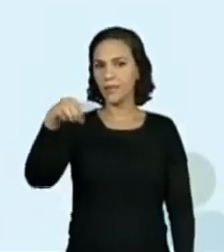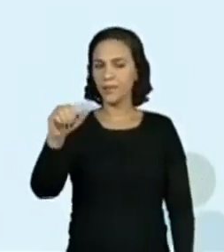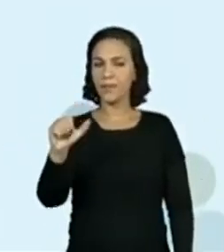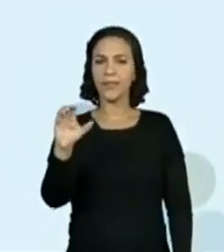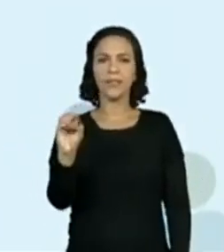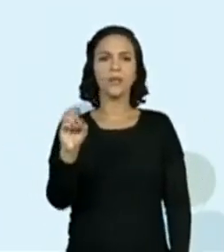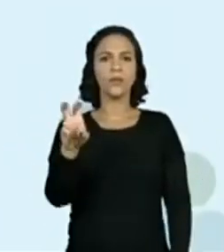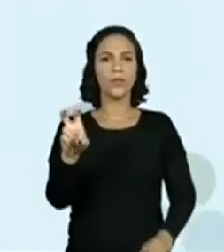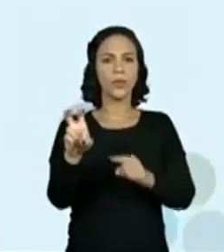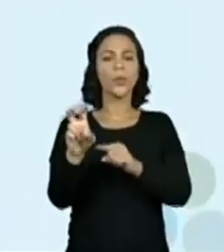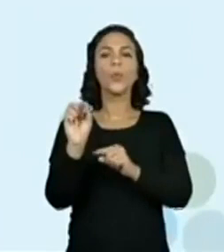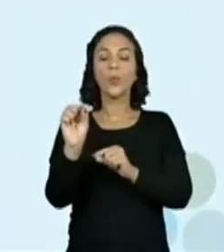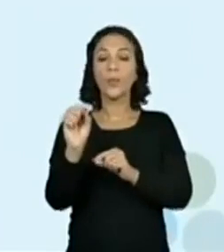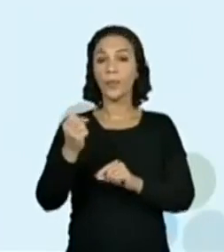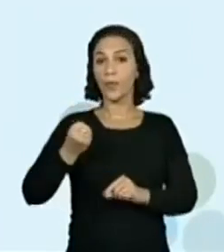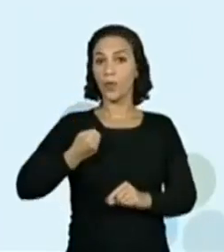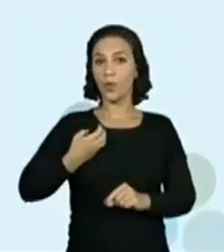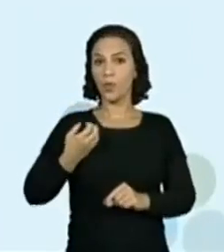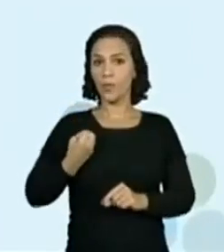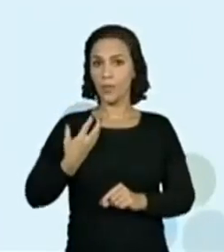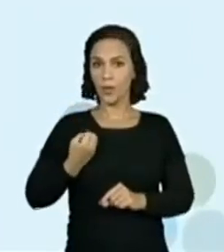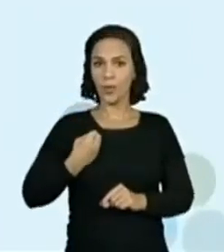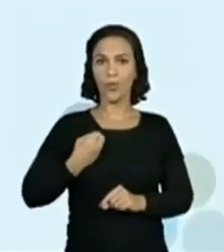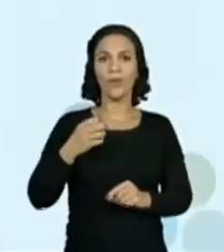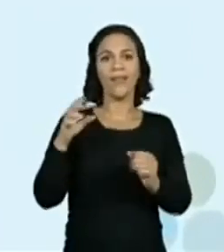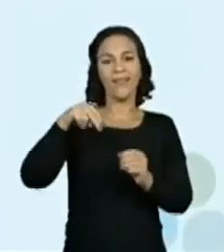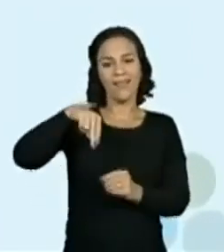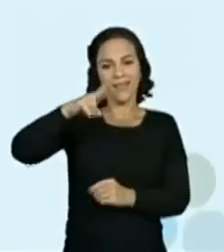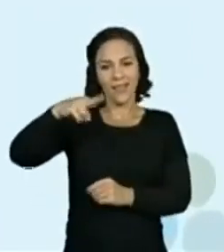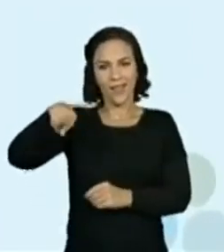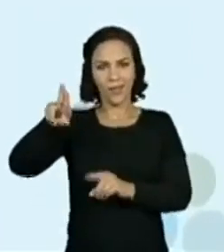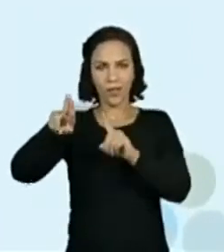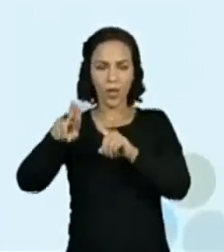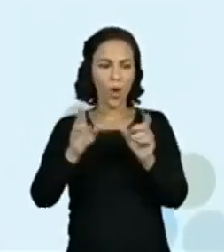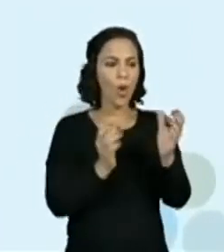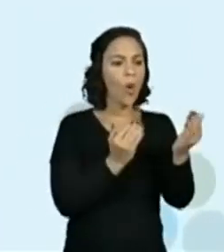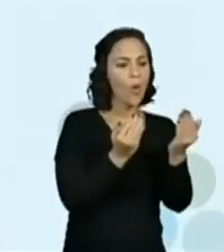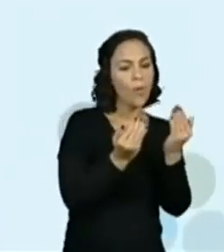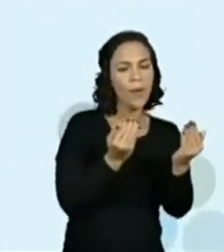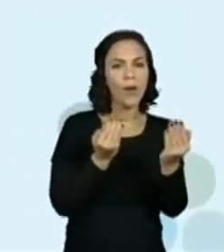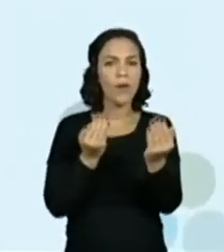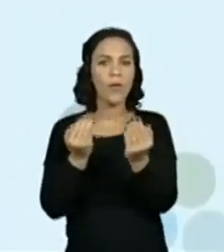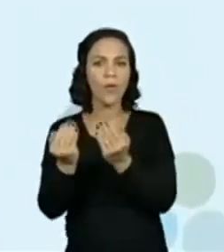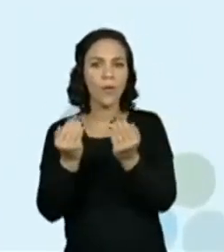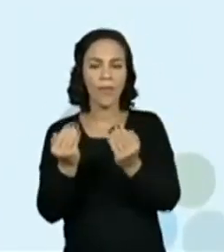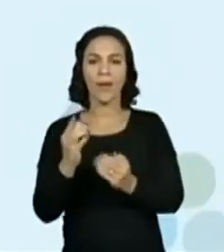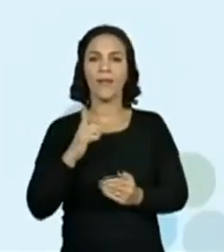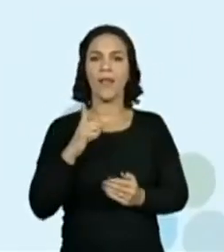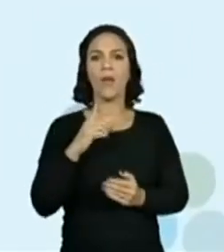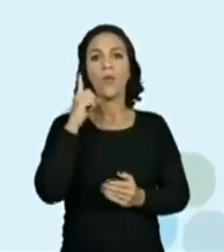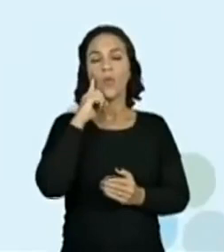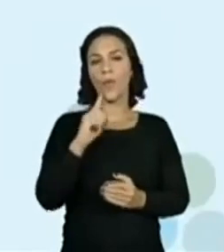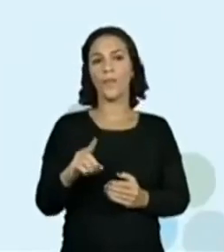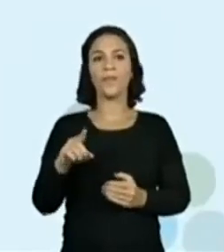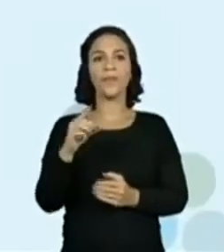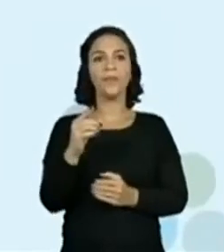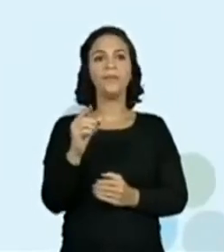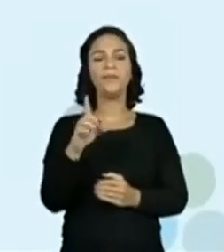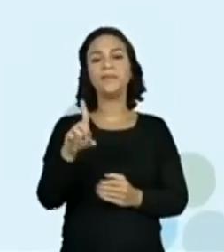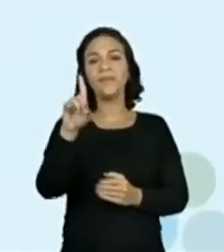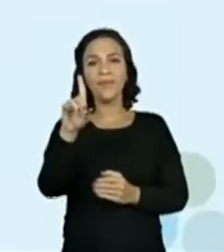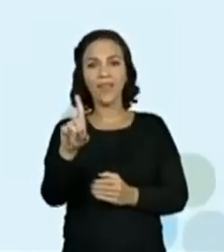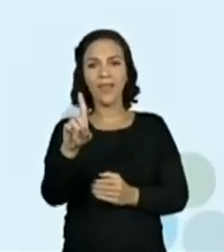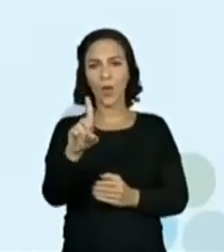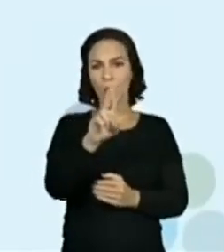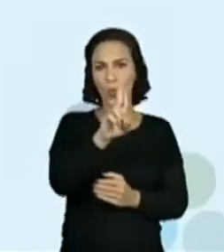EF01MA05. Comparar números naturais de até 2 ordens em situações cotidianas, com e sem suporte